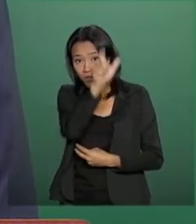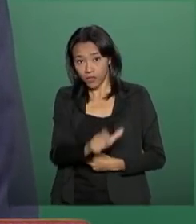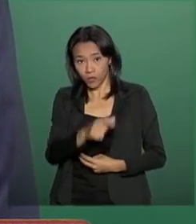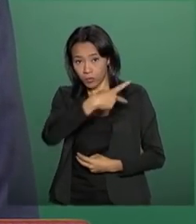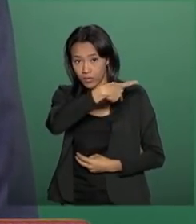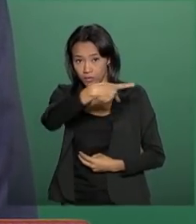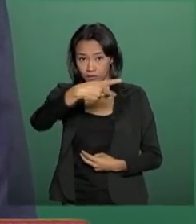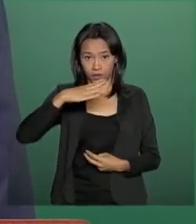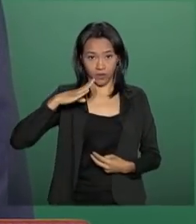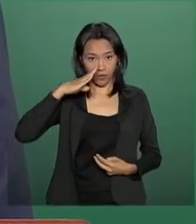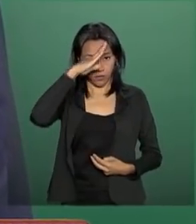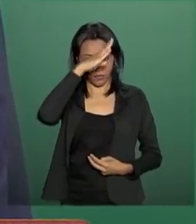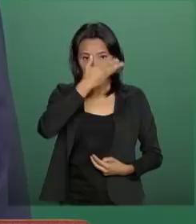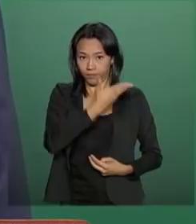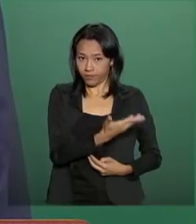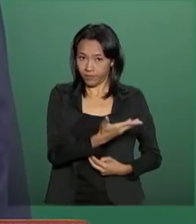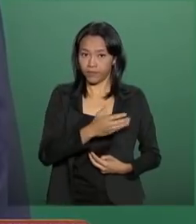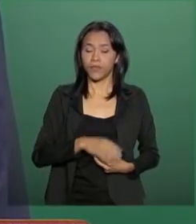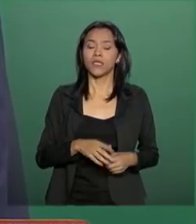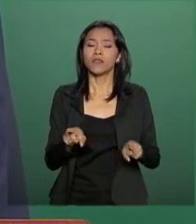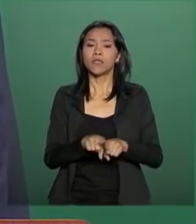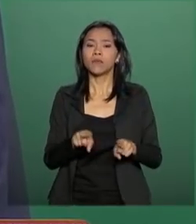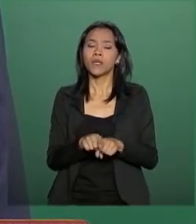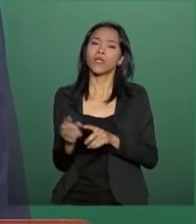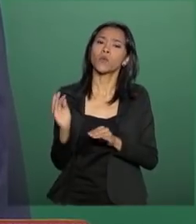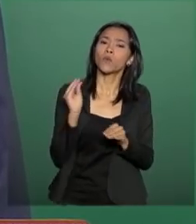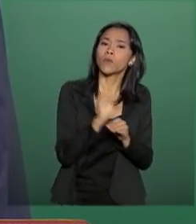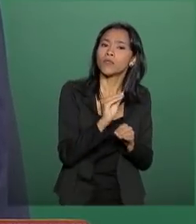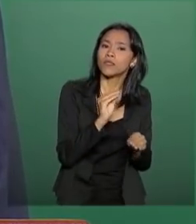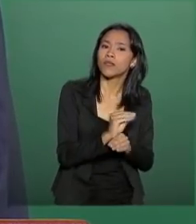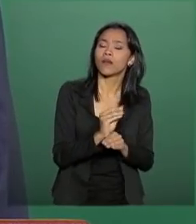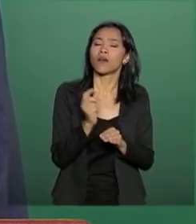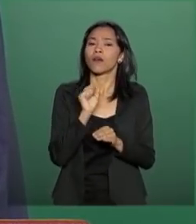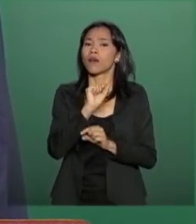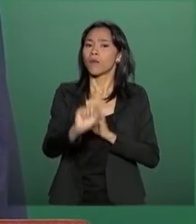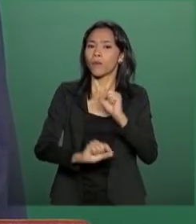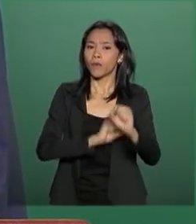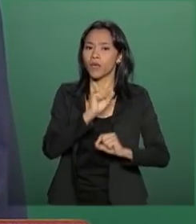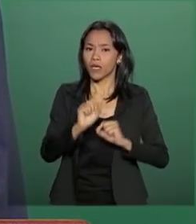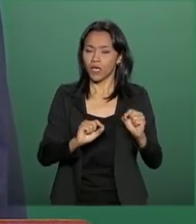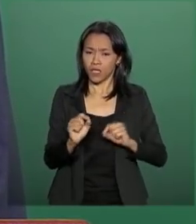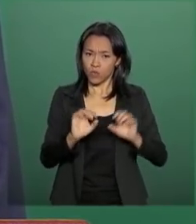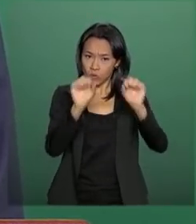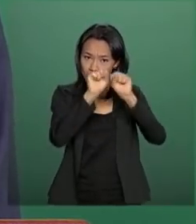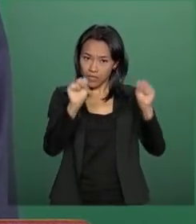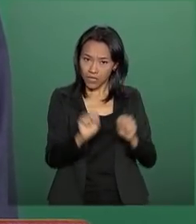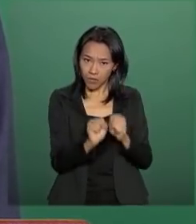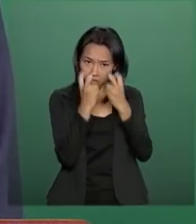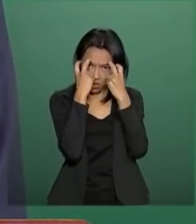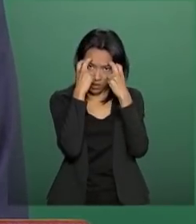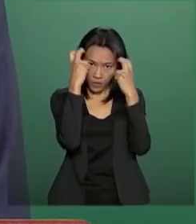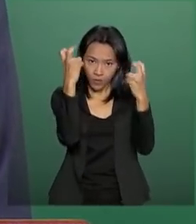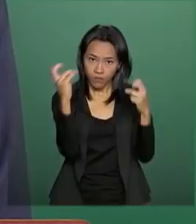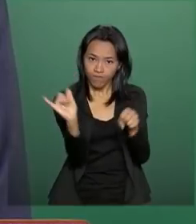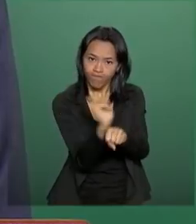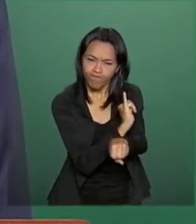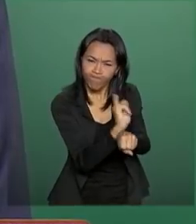mais ainda, cuidar do sistema de inteligência brasileiro, ser